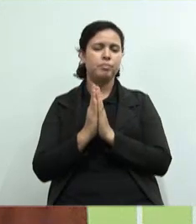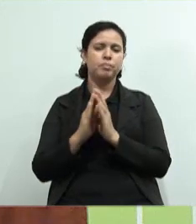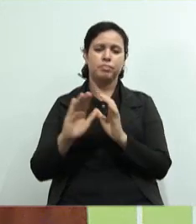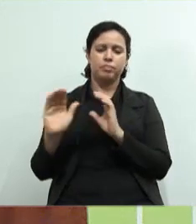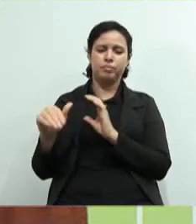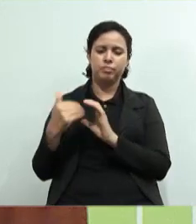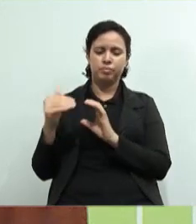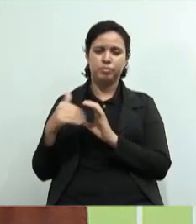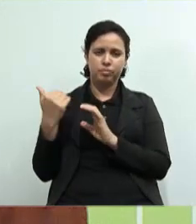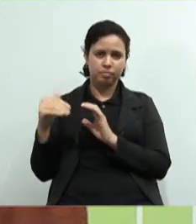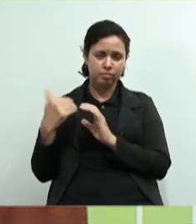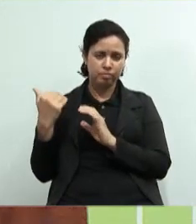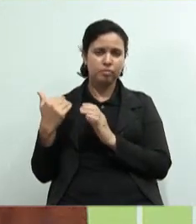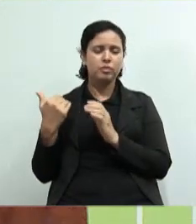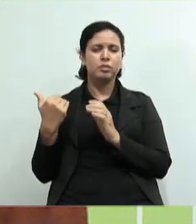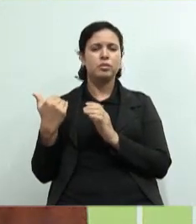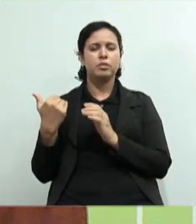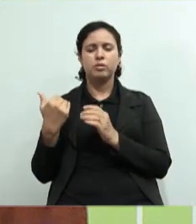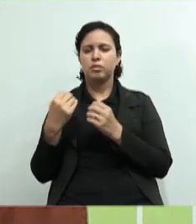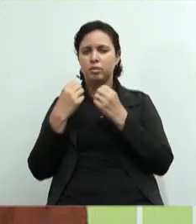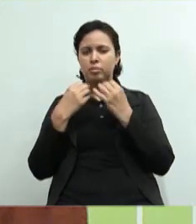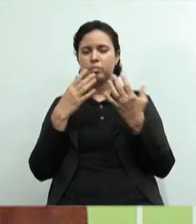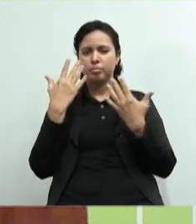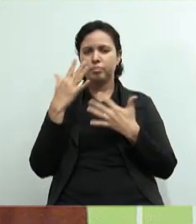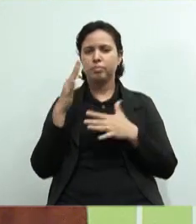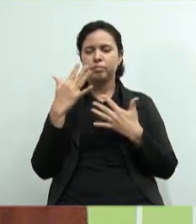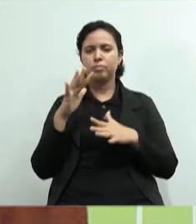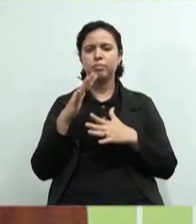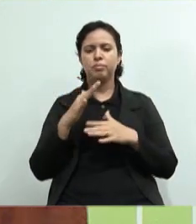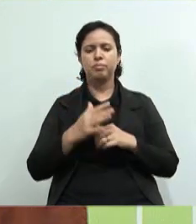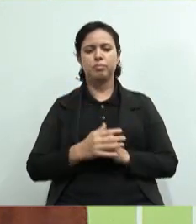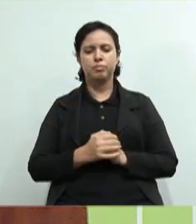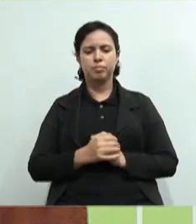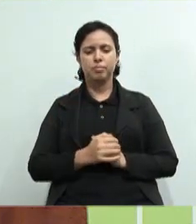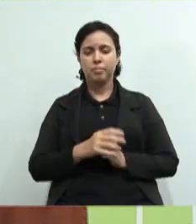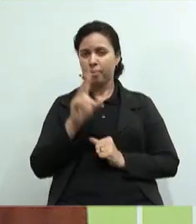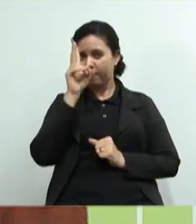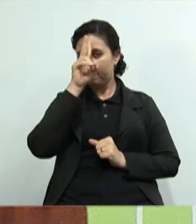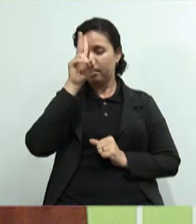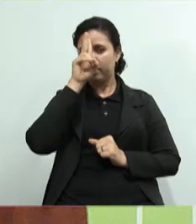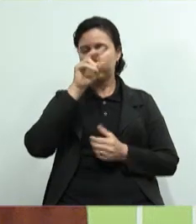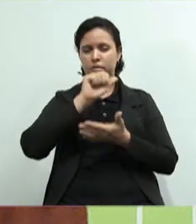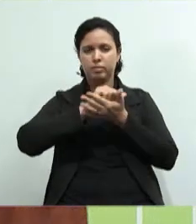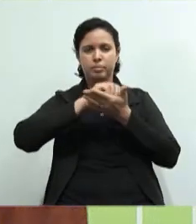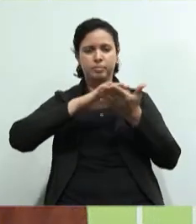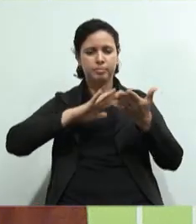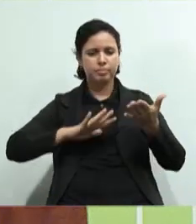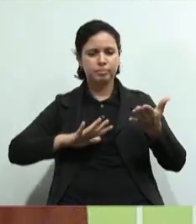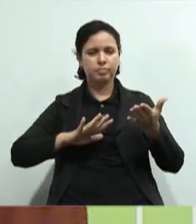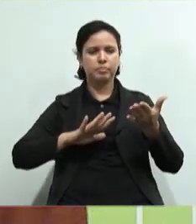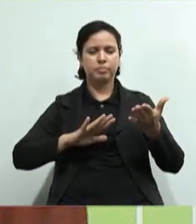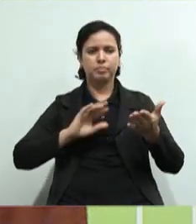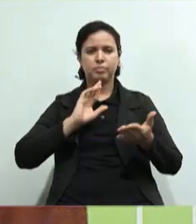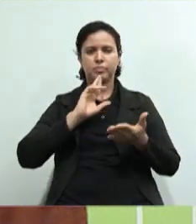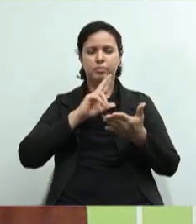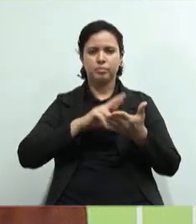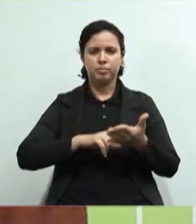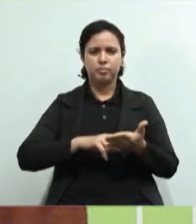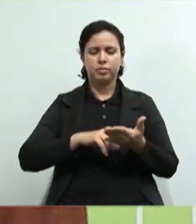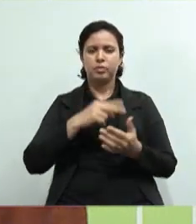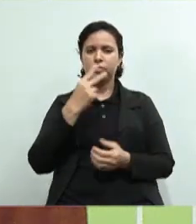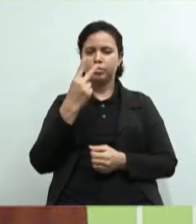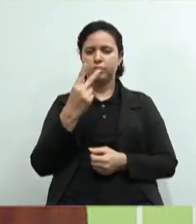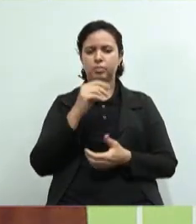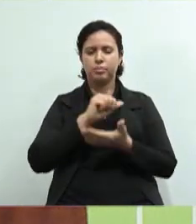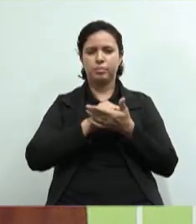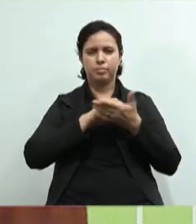continuem. Parabéns pela iniciativa. E lembra da atividade que nós deixamos lá, duas